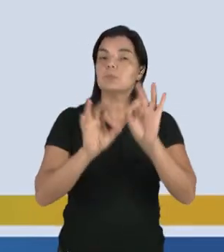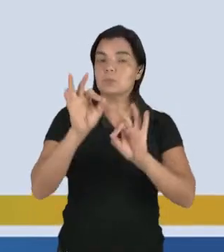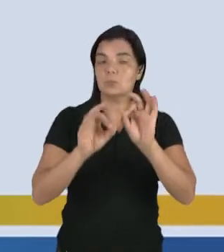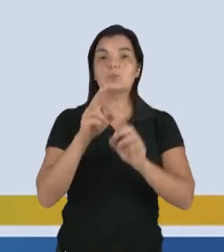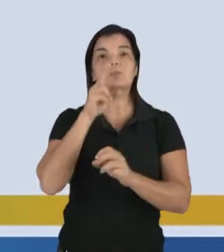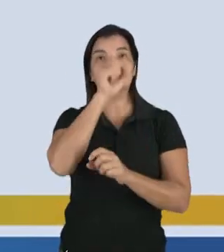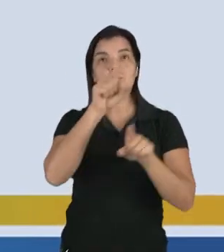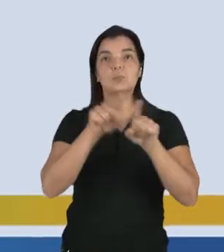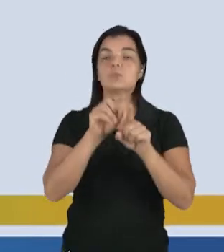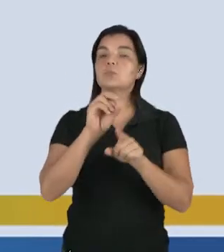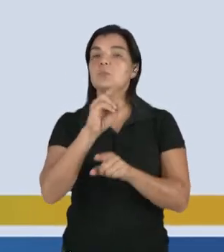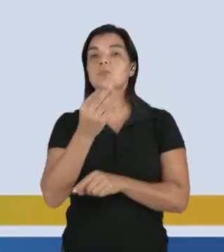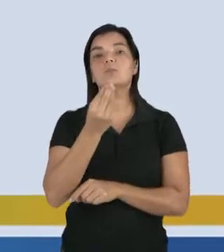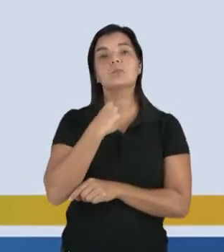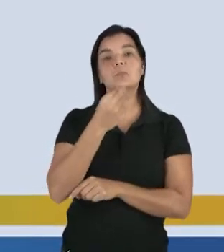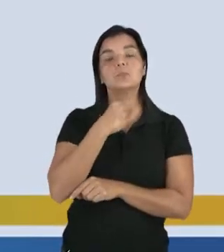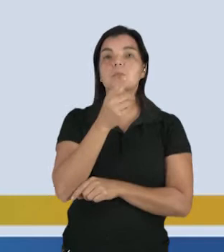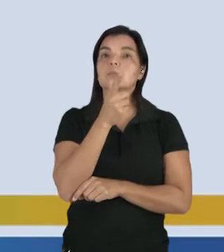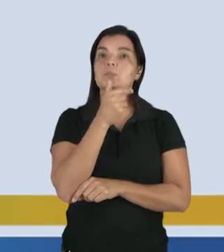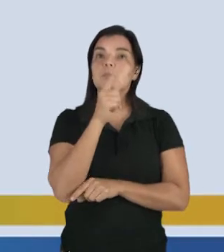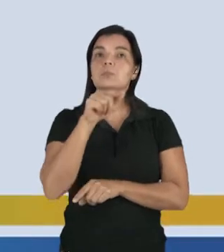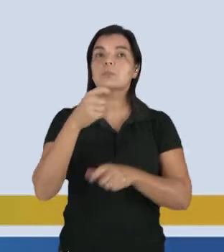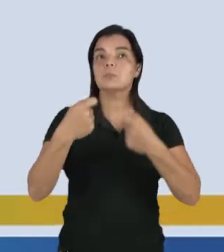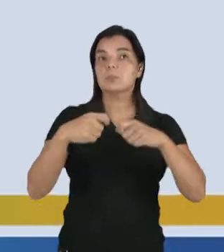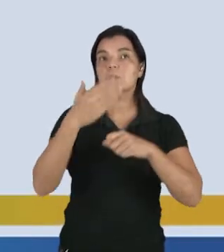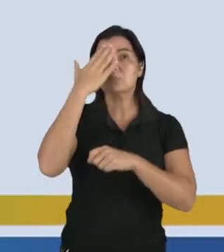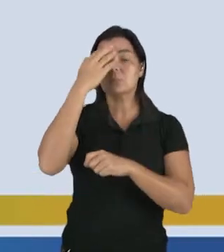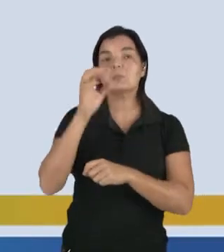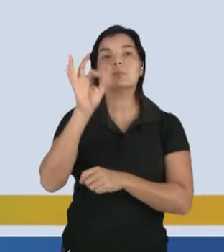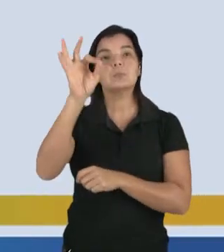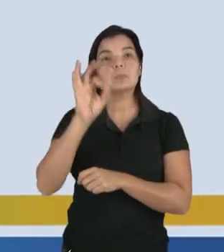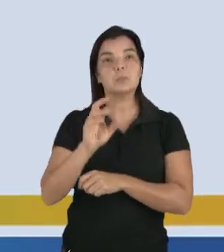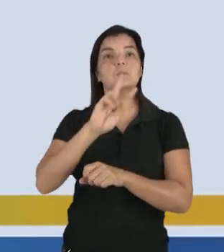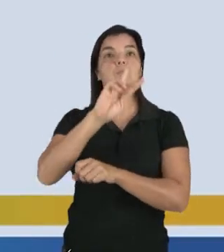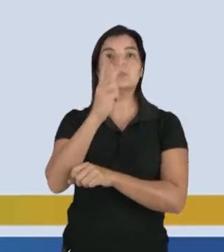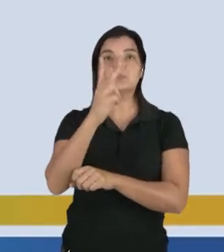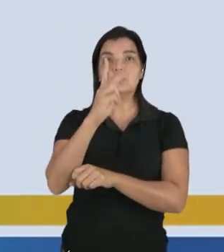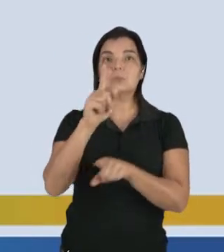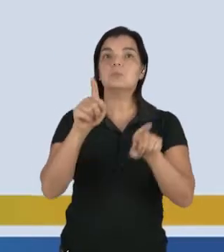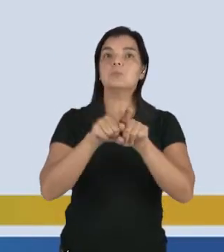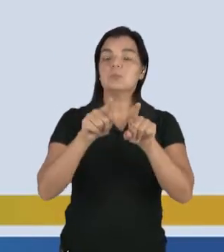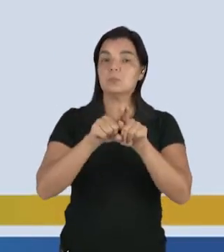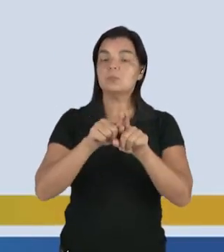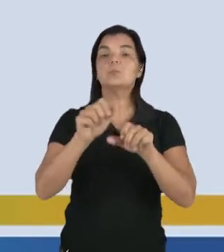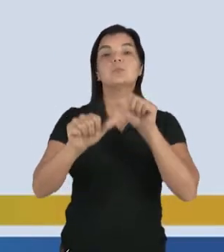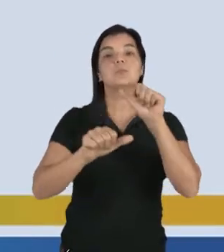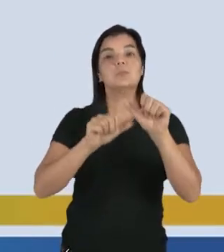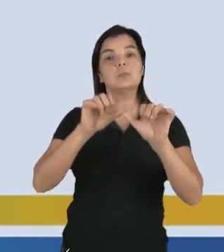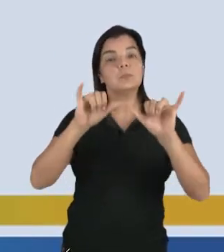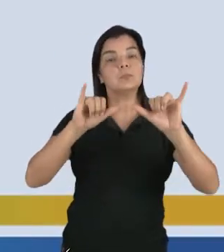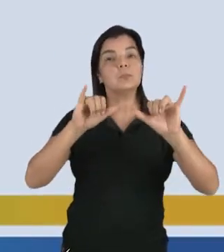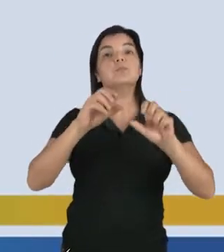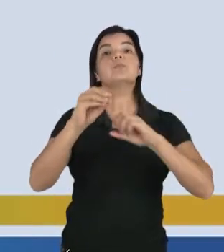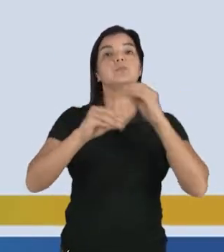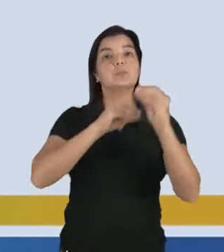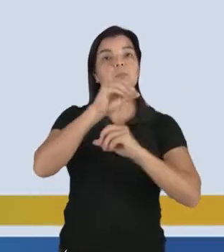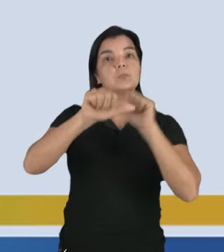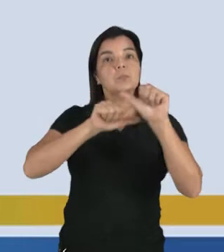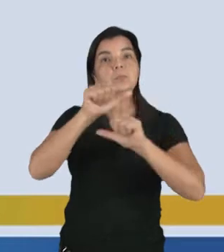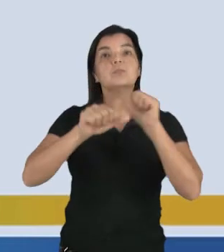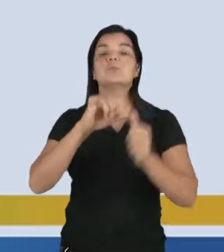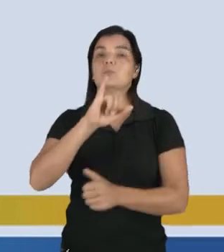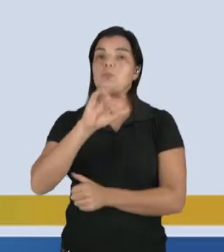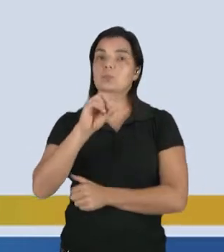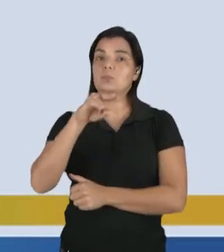um ácido forte ou fraco na água, é necessário saber a porcentagem de hidrogênio que de fato